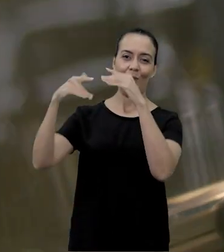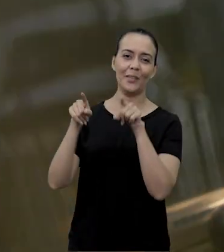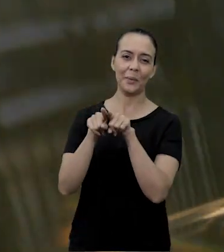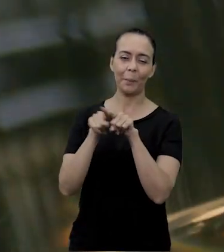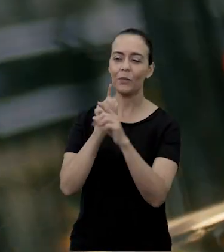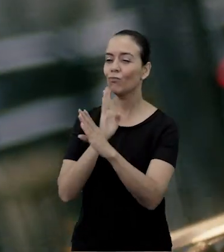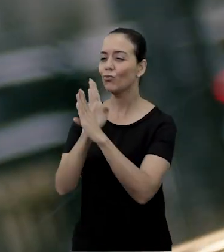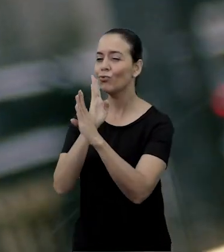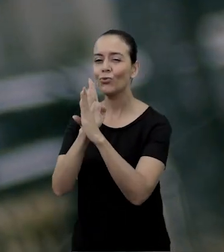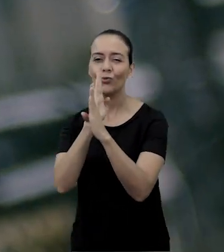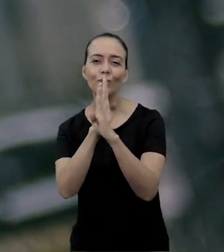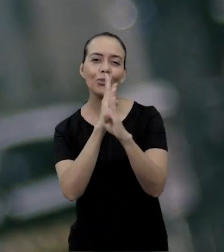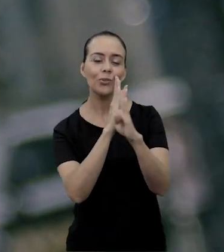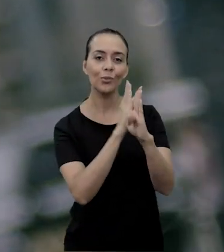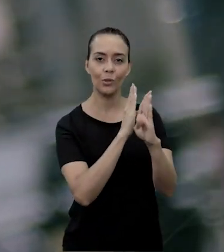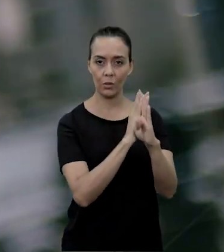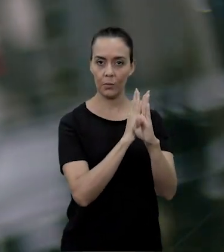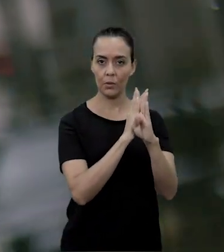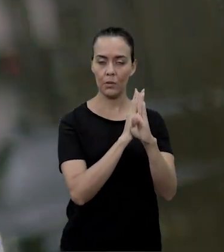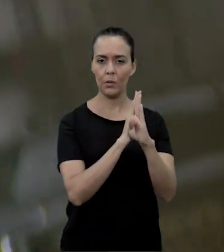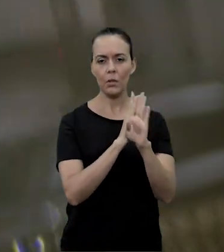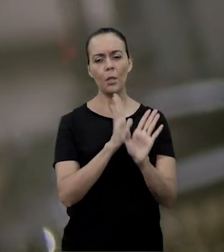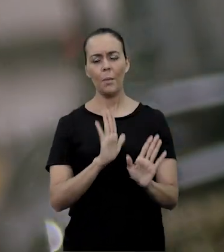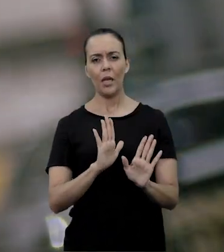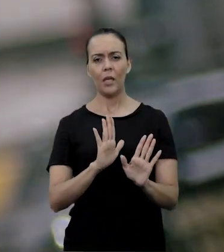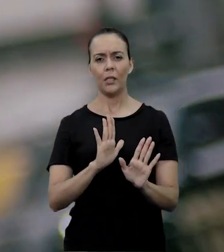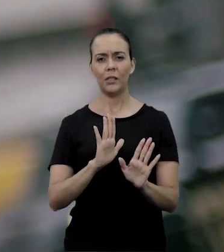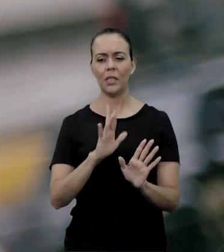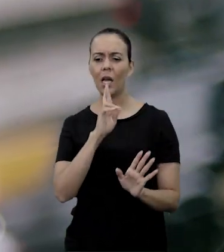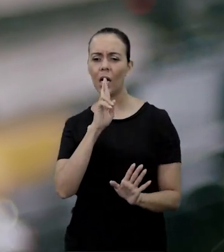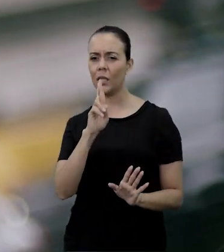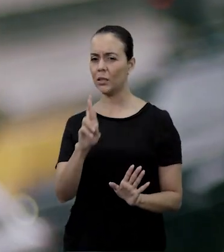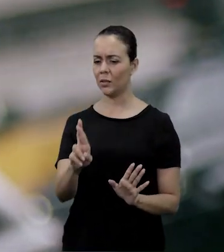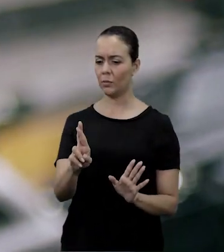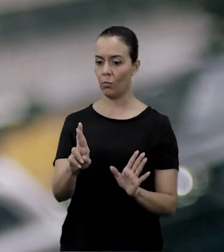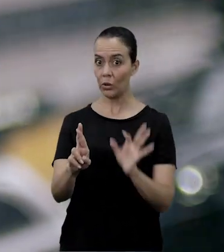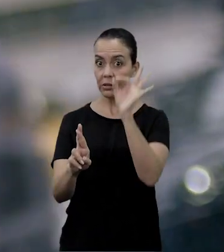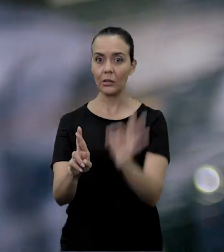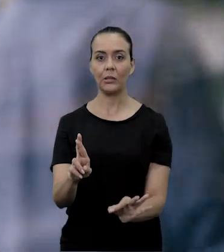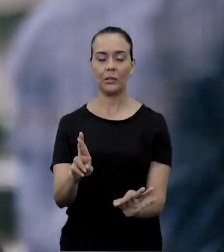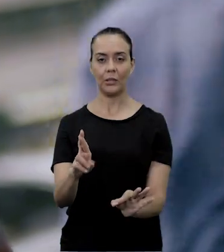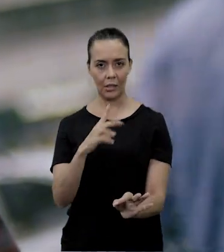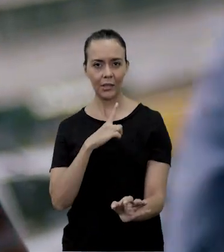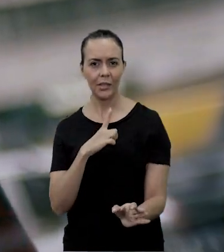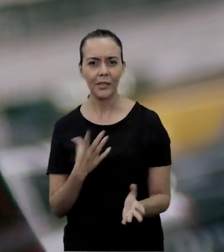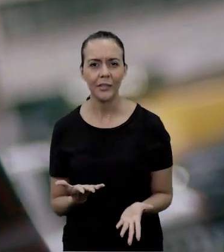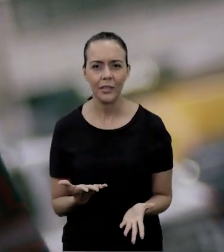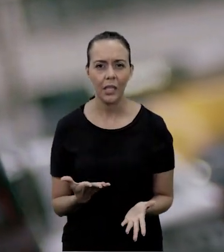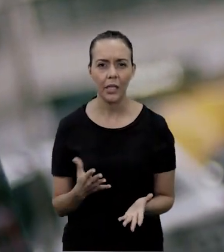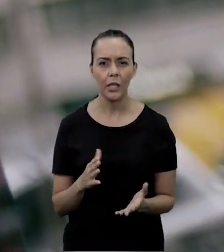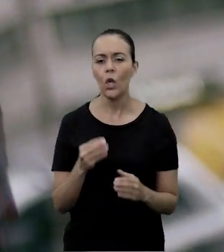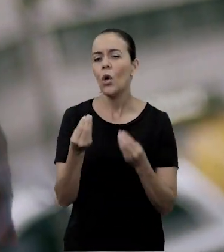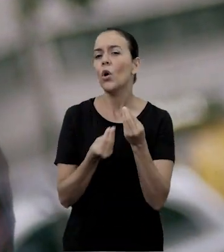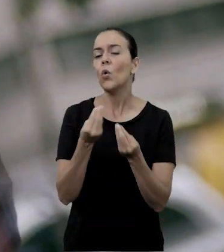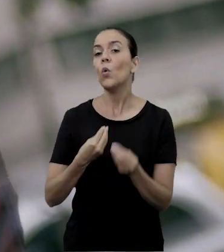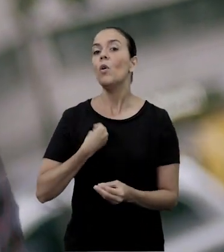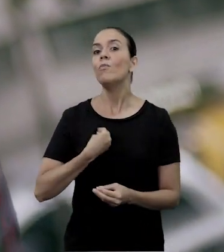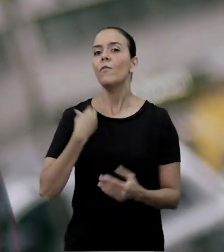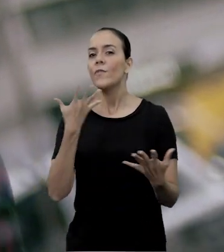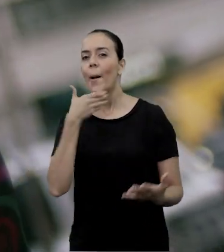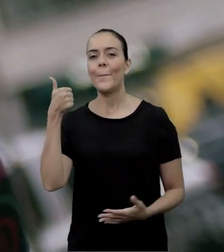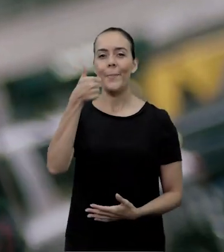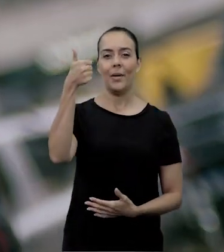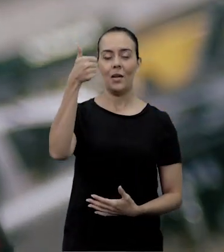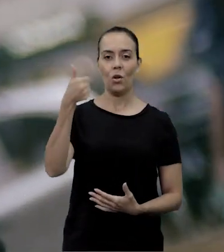processo de descoberta. A ideia de que haja uma resposta final e definitiva acerca da melhor vida, como